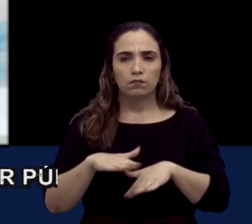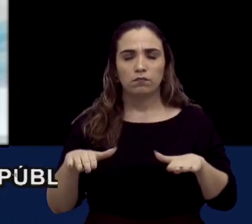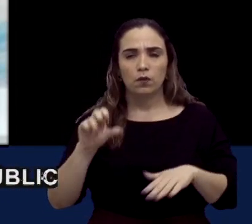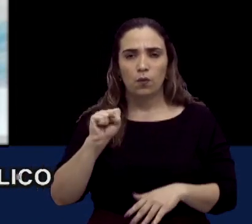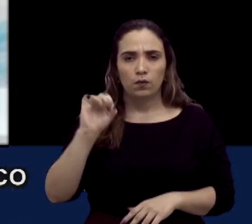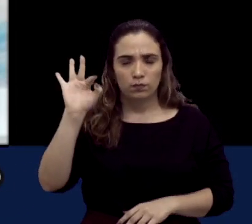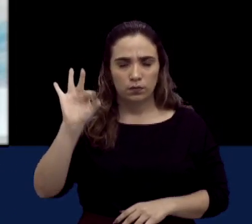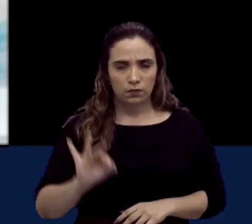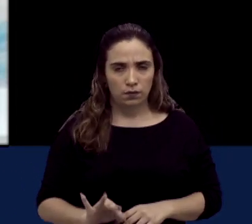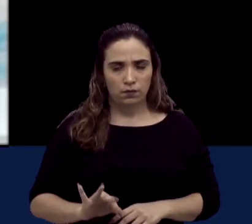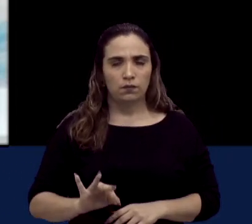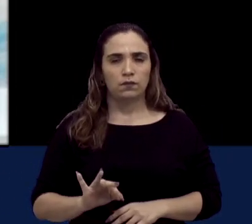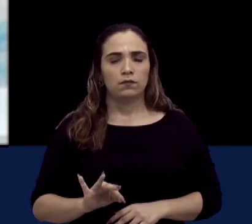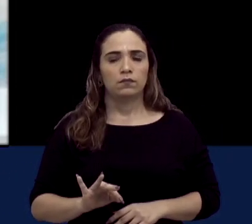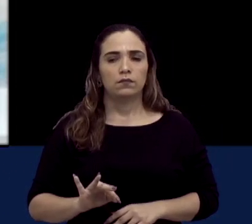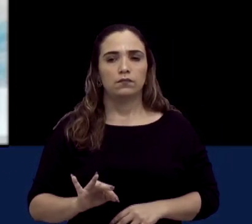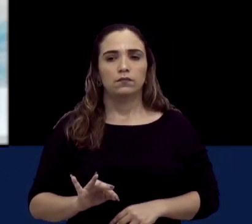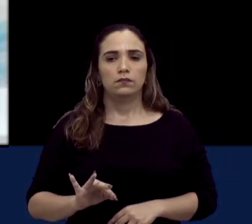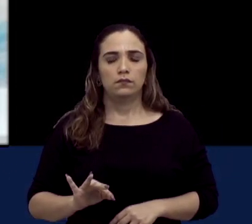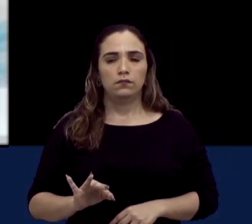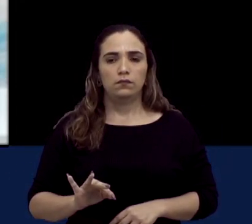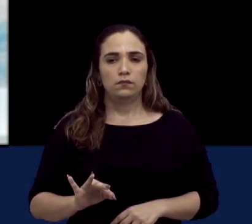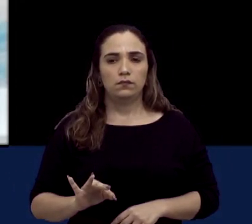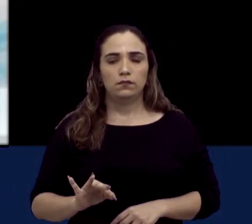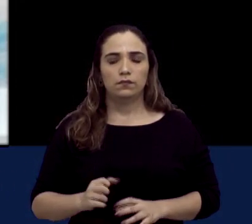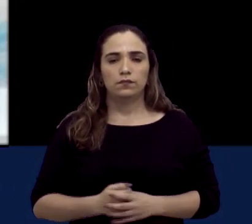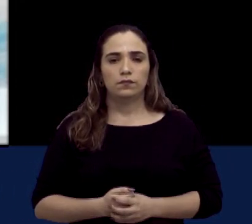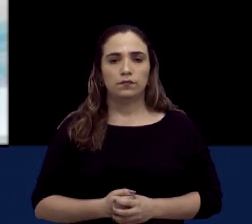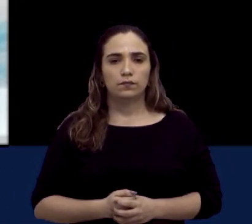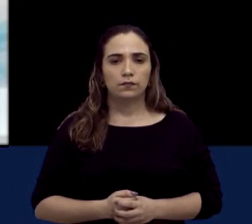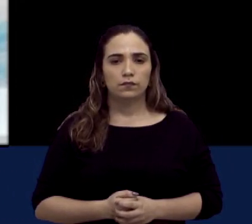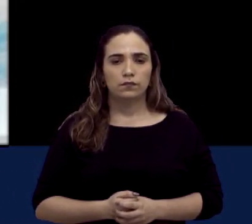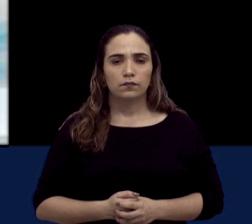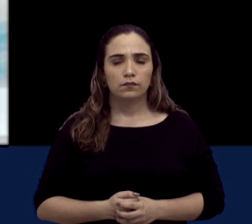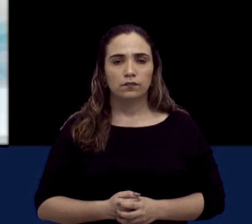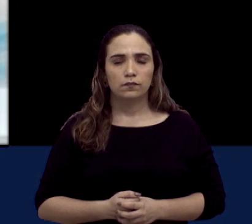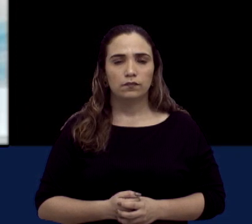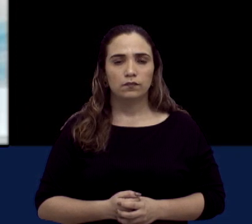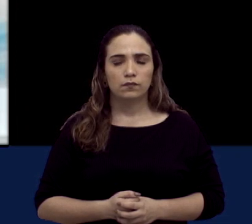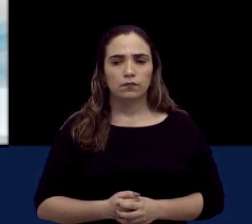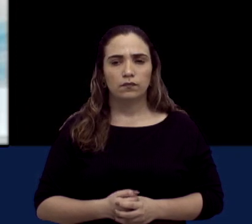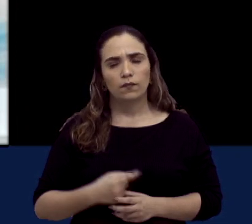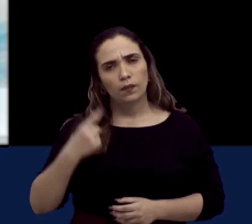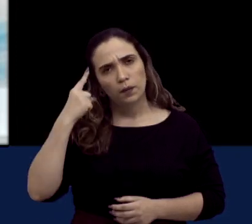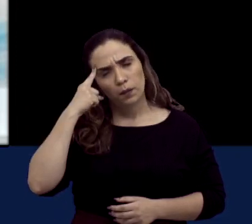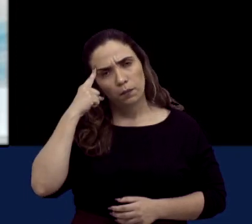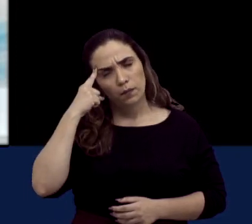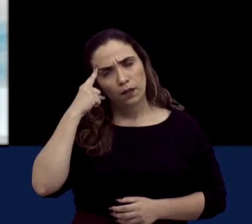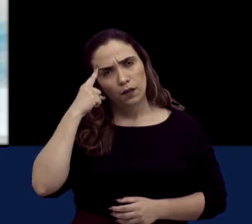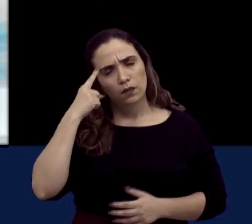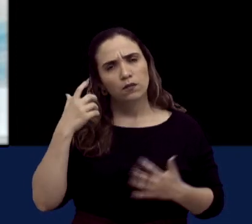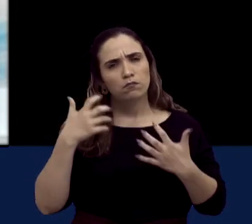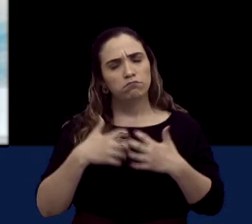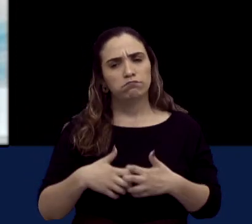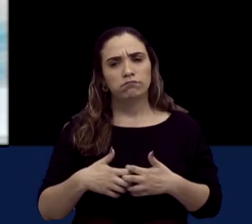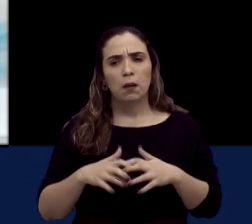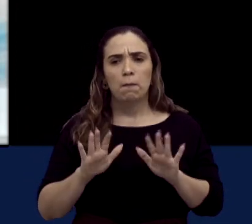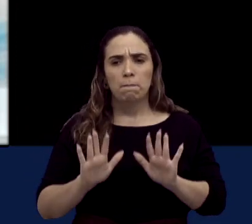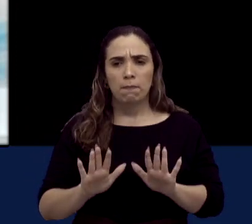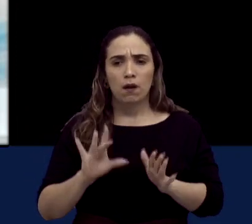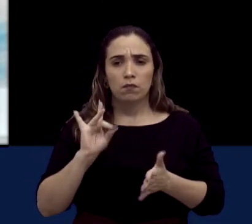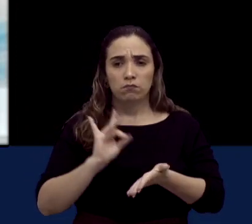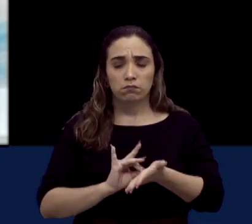8%. E isso era geral. E aí a gente pensou, poxa, mas a realidade